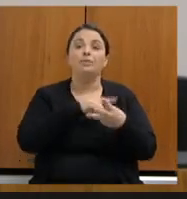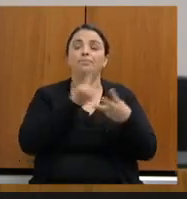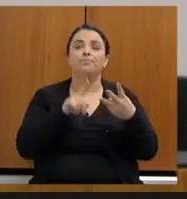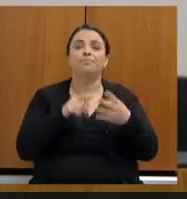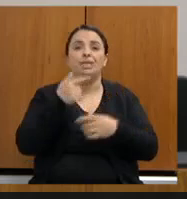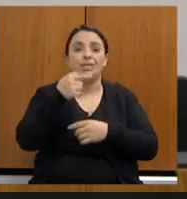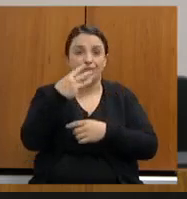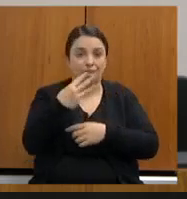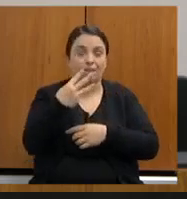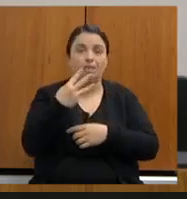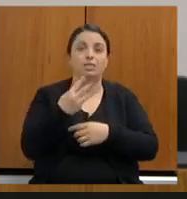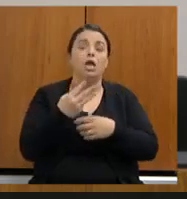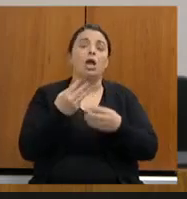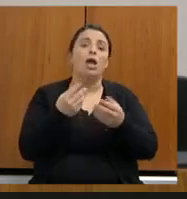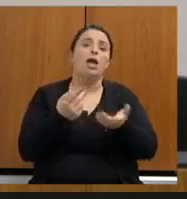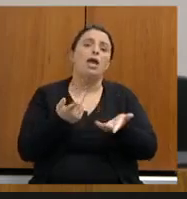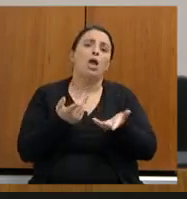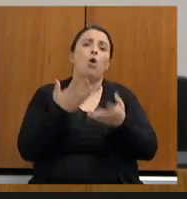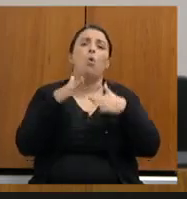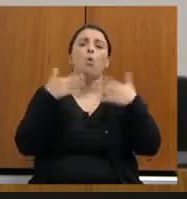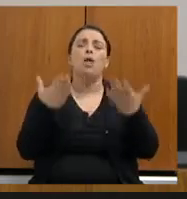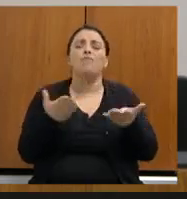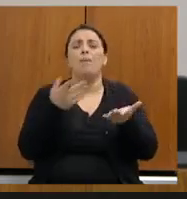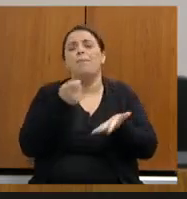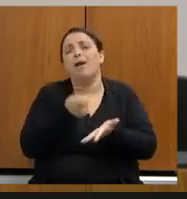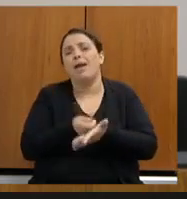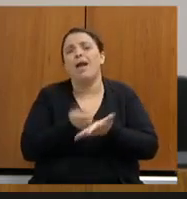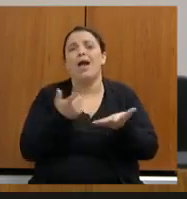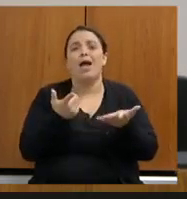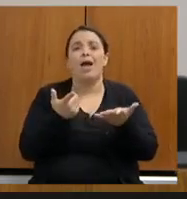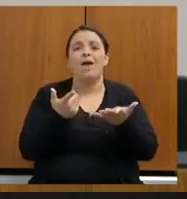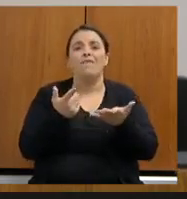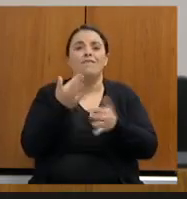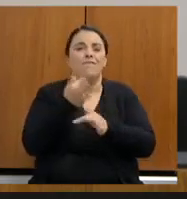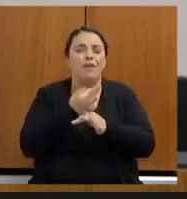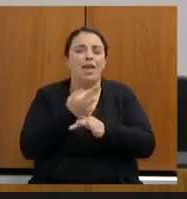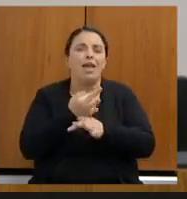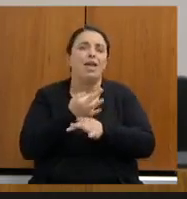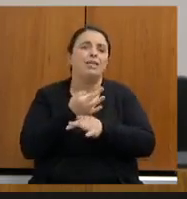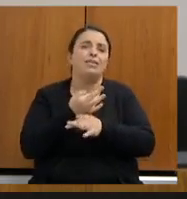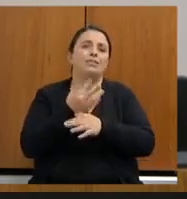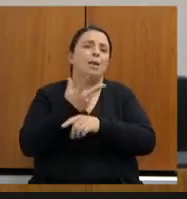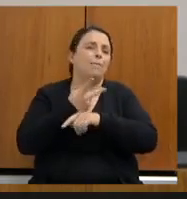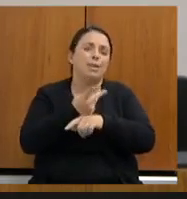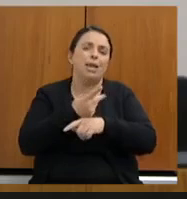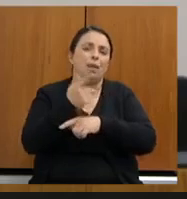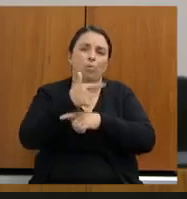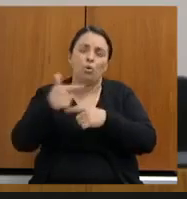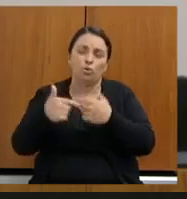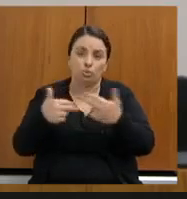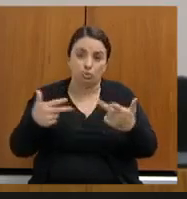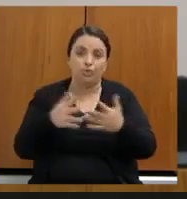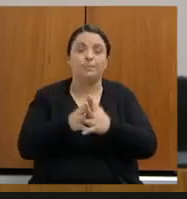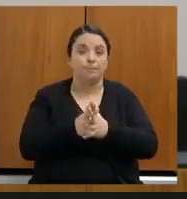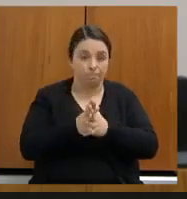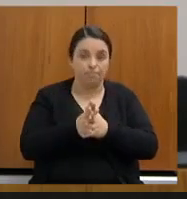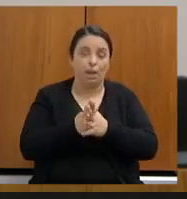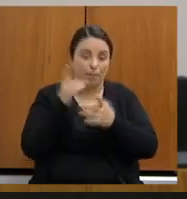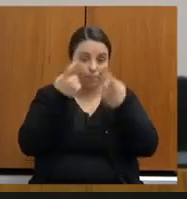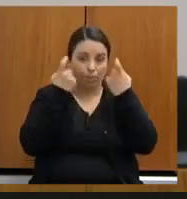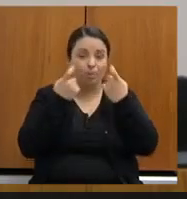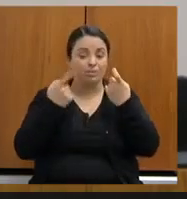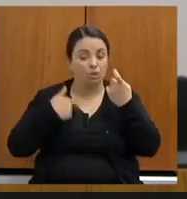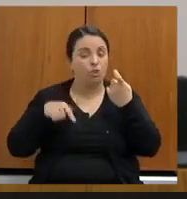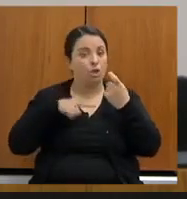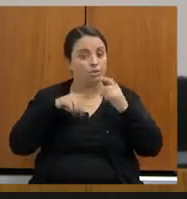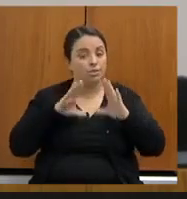férias-prêmio que realmente também são cobrados aqui por todos nosso preocupação constante da comissão de